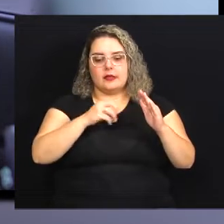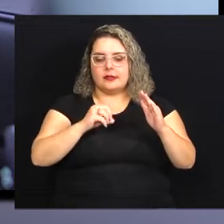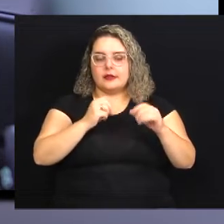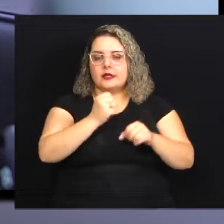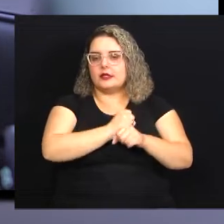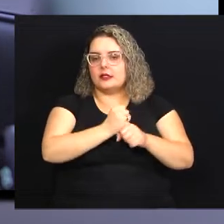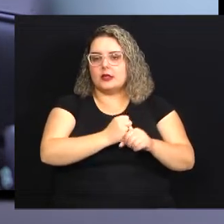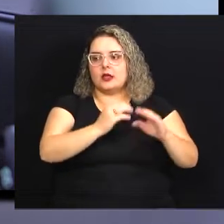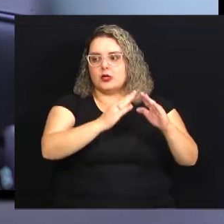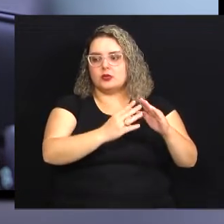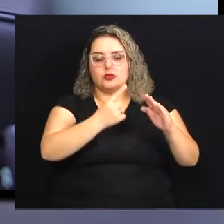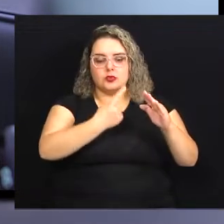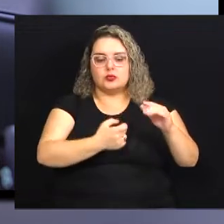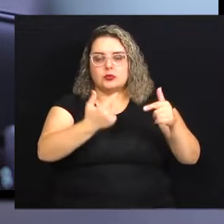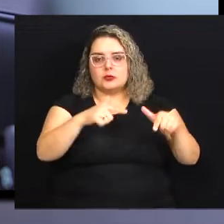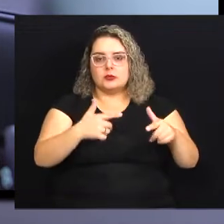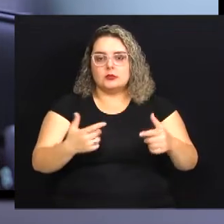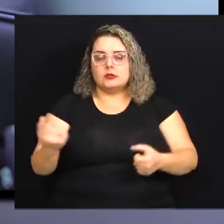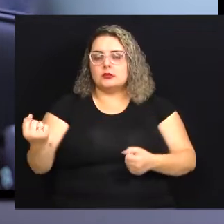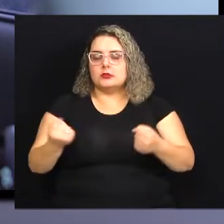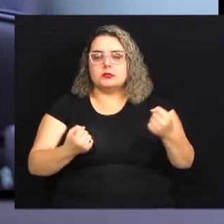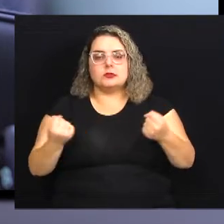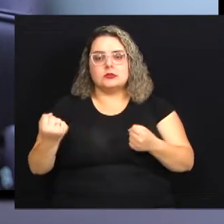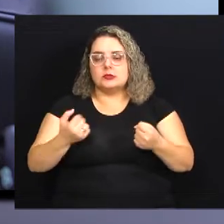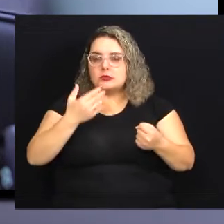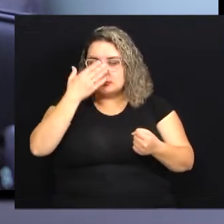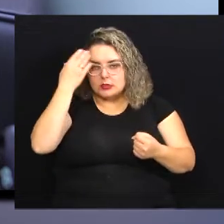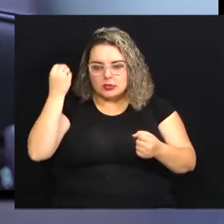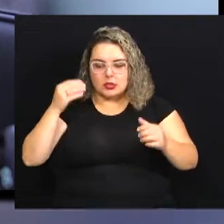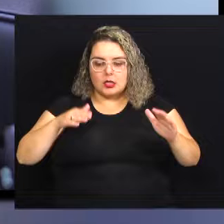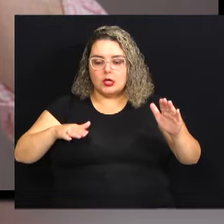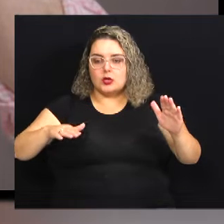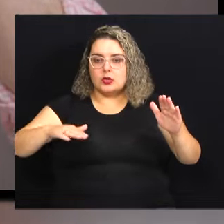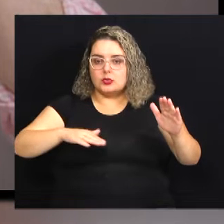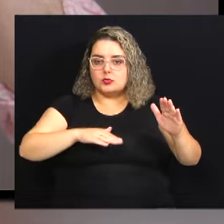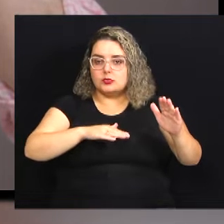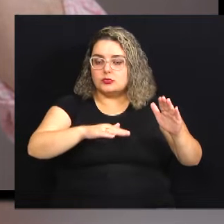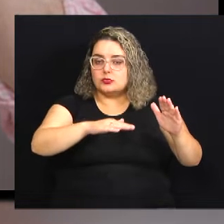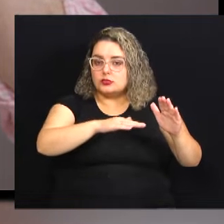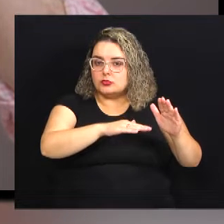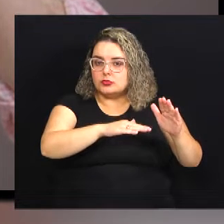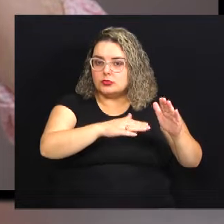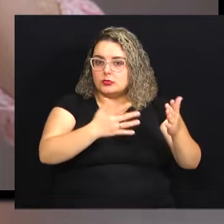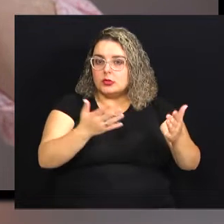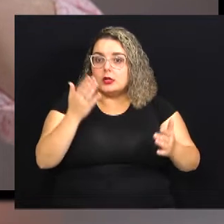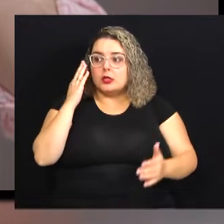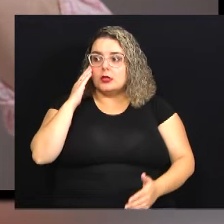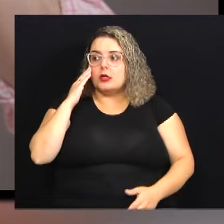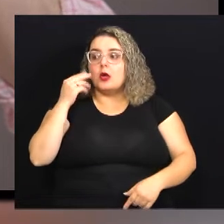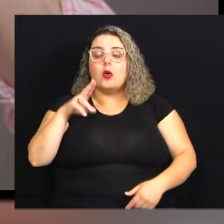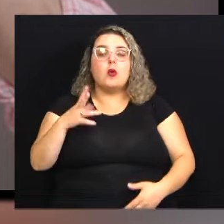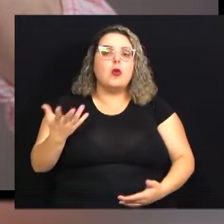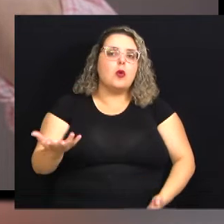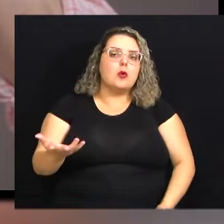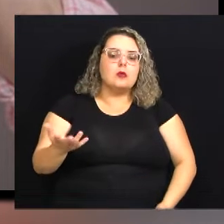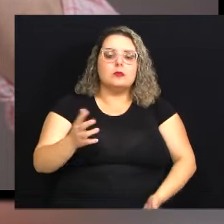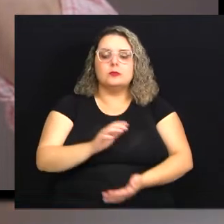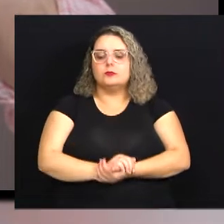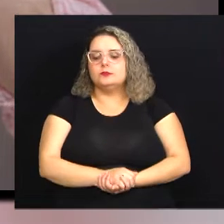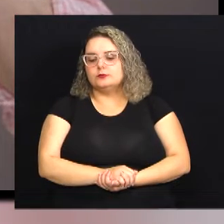mesmo lugar, e essa pessoa começa a esquecer este caminho, entendeu? Ou uma pessoa assim que